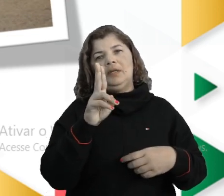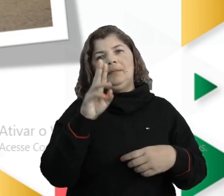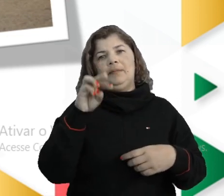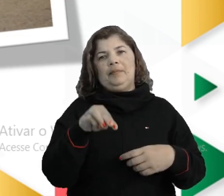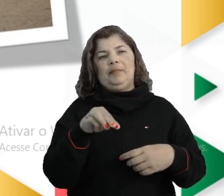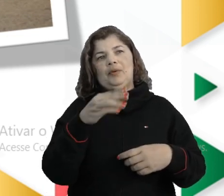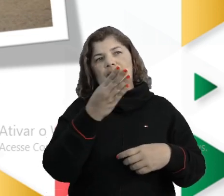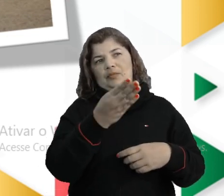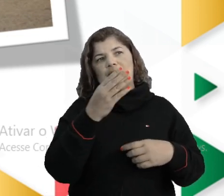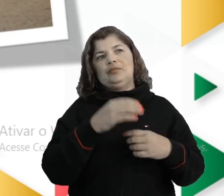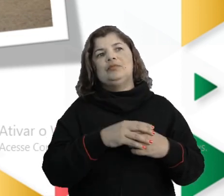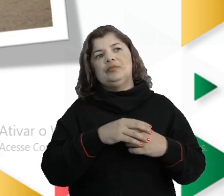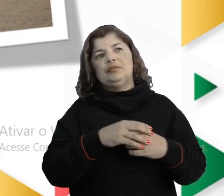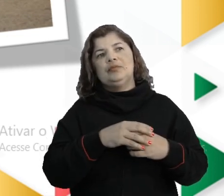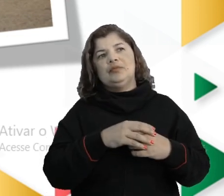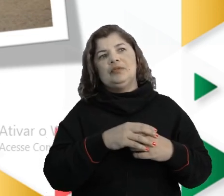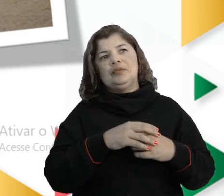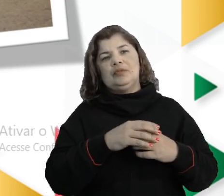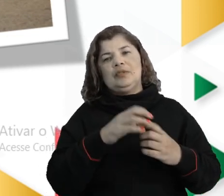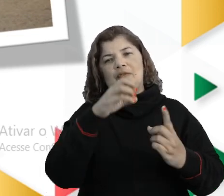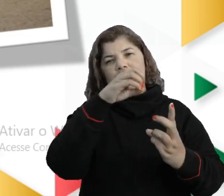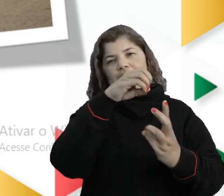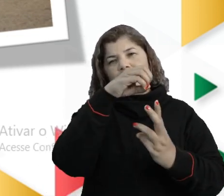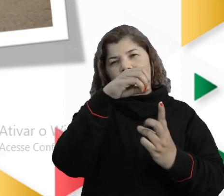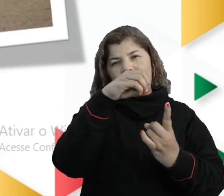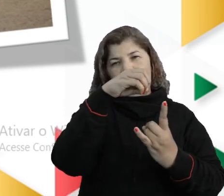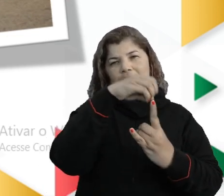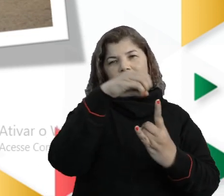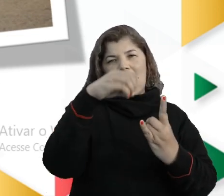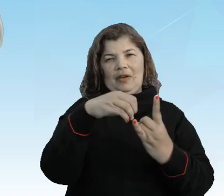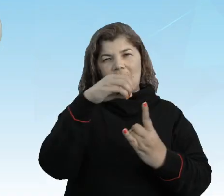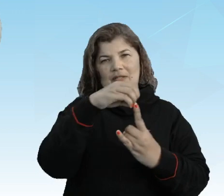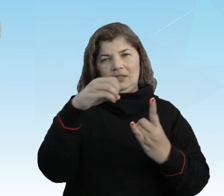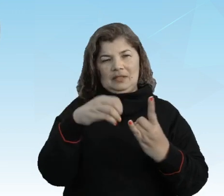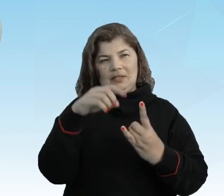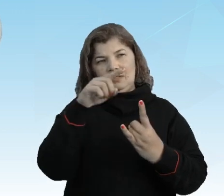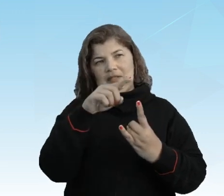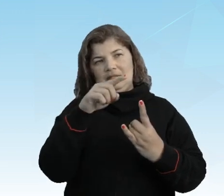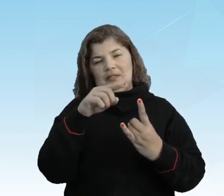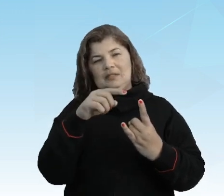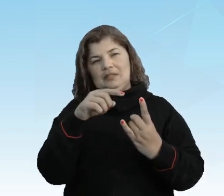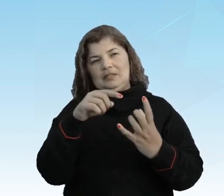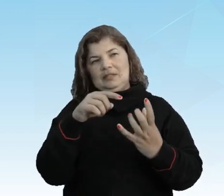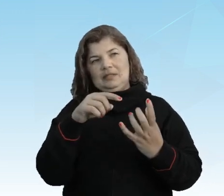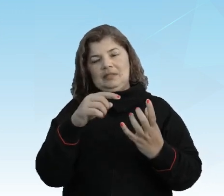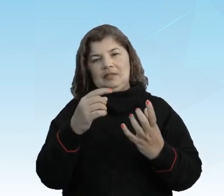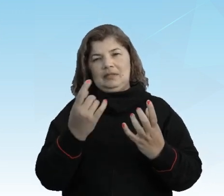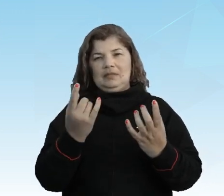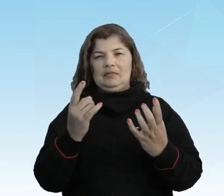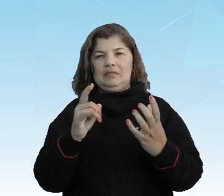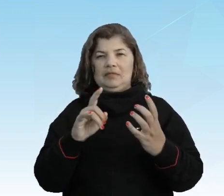É. O que acontece? Nesse forte aí, depois dessa revolta, o general